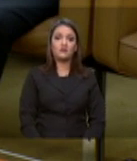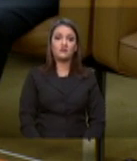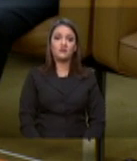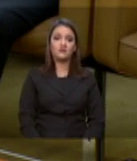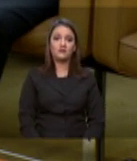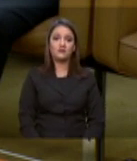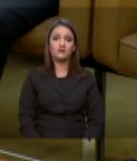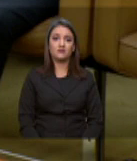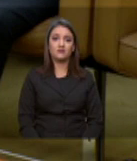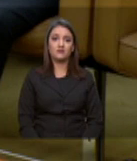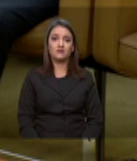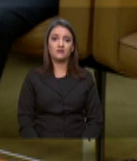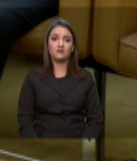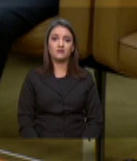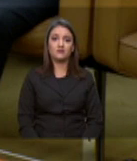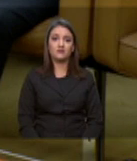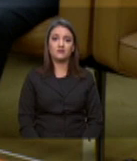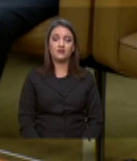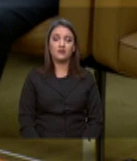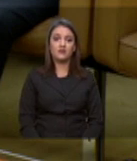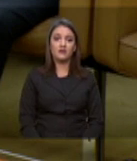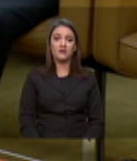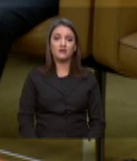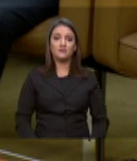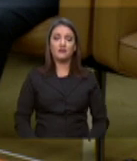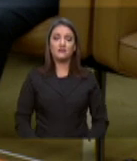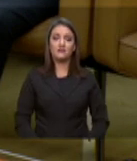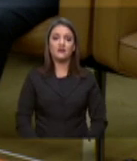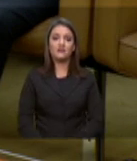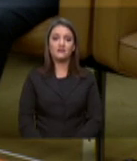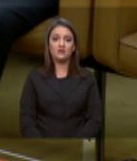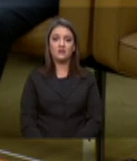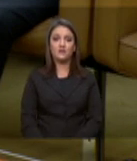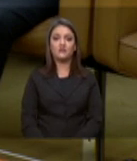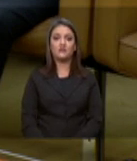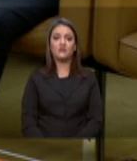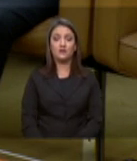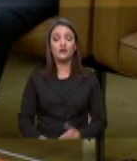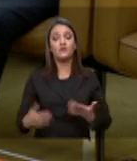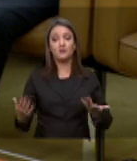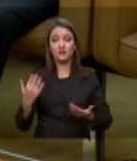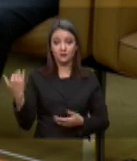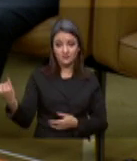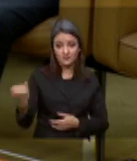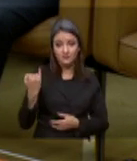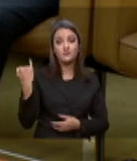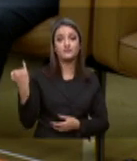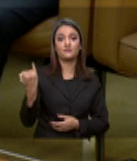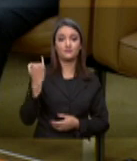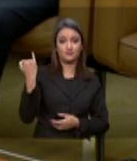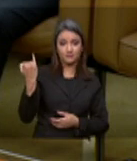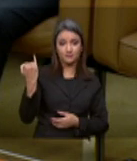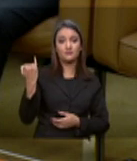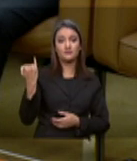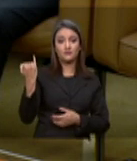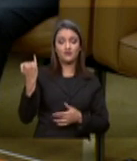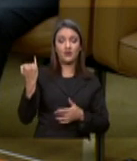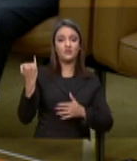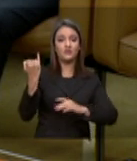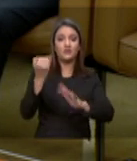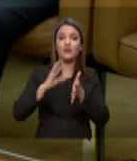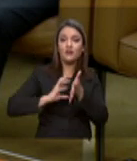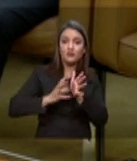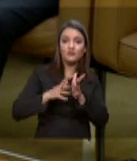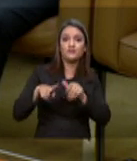a importância, e aqui eu gostaria de colocar, do Partido Verde nas